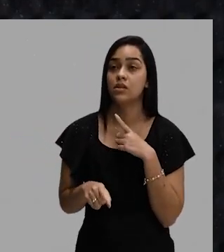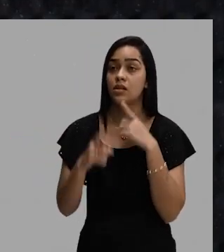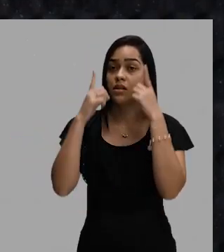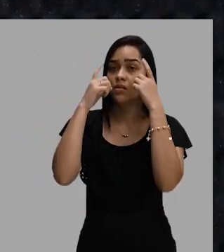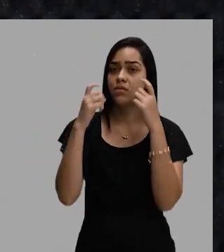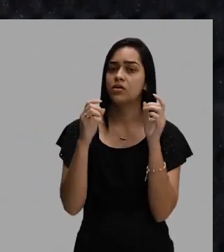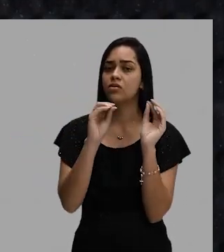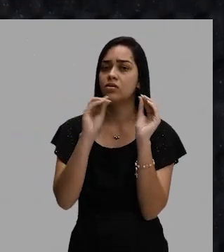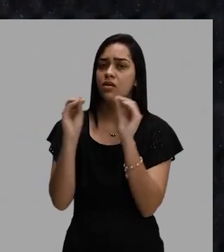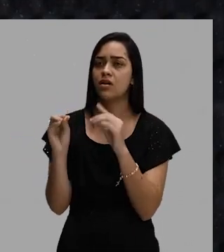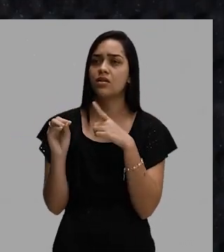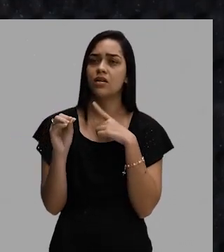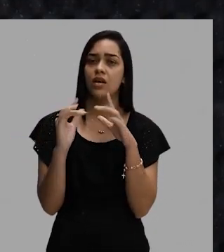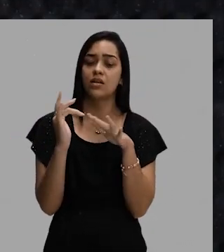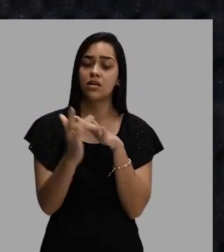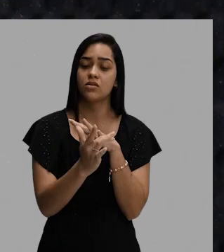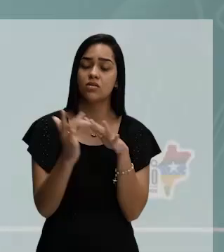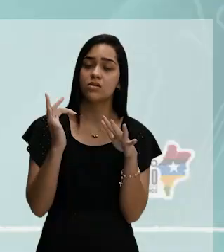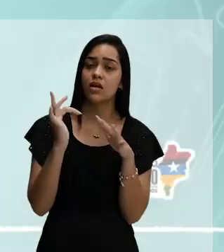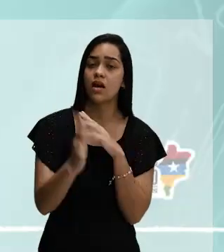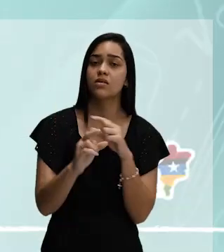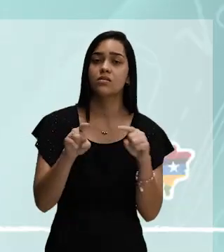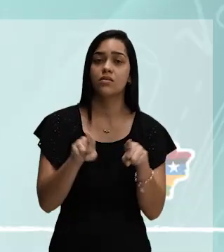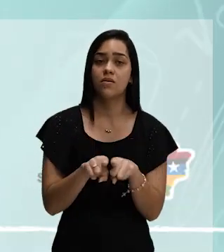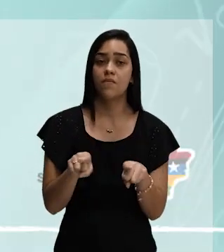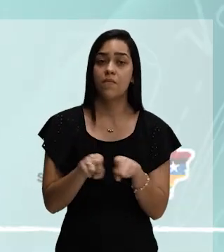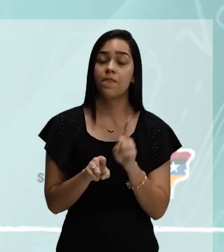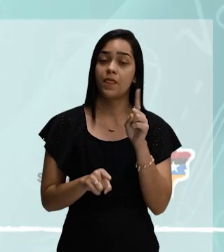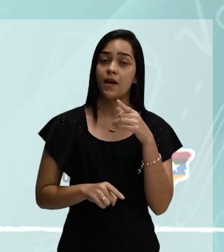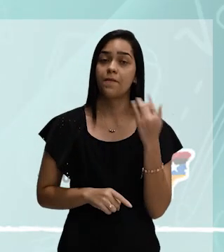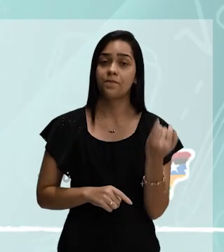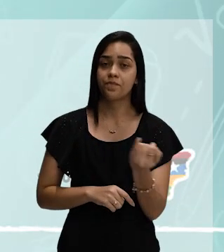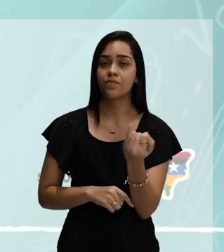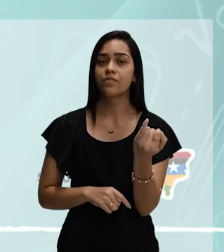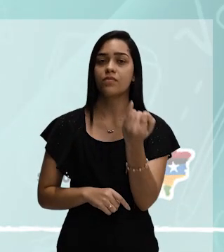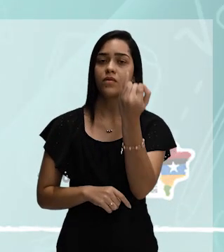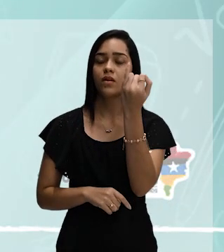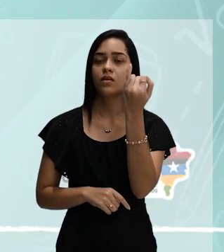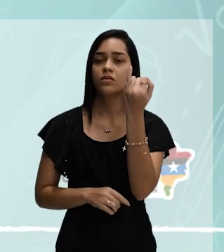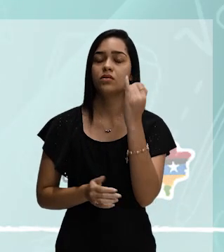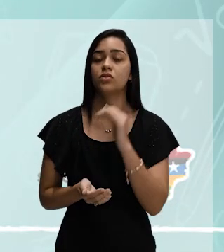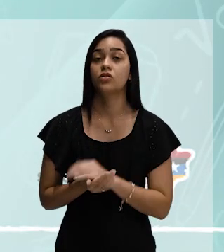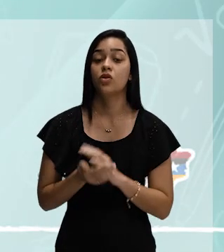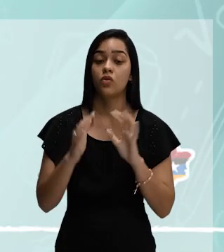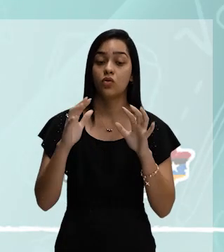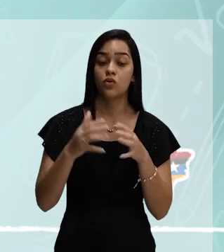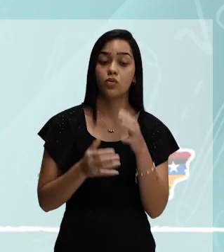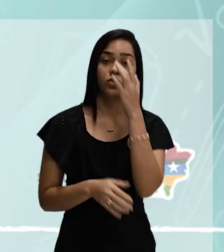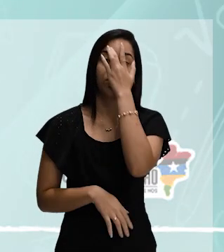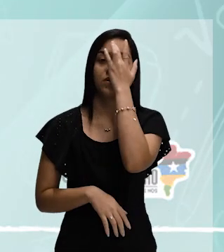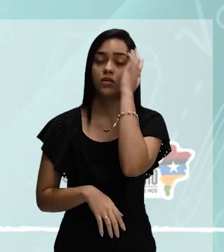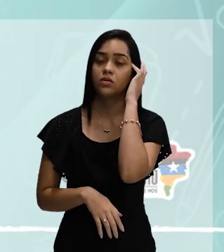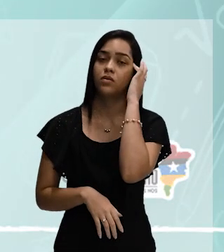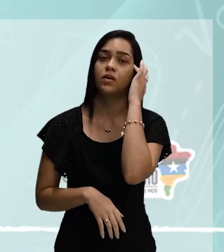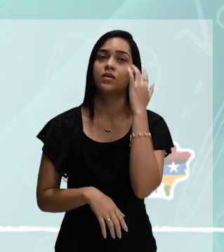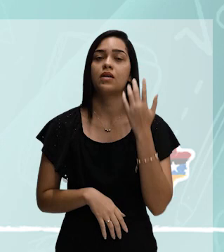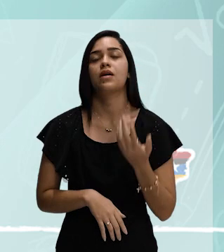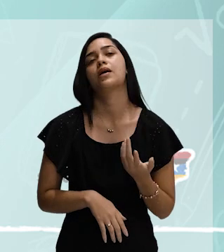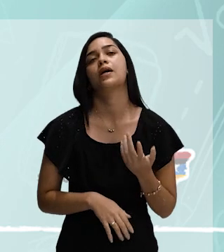mídia. Hoje nós temos as redes sociais, que são importantes para que um grupo de pessoas